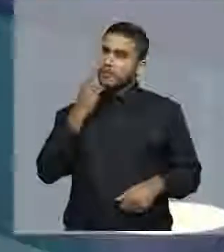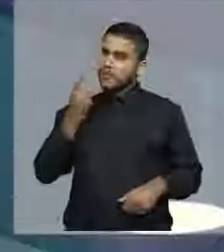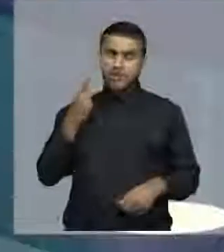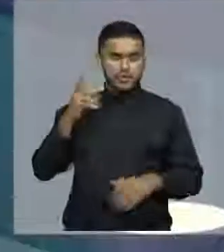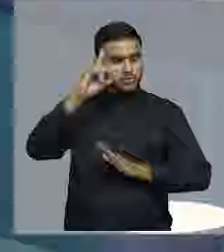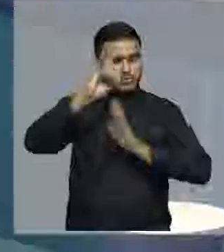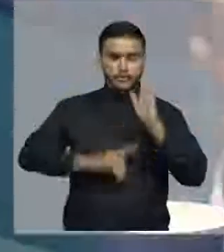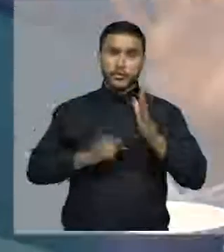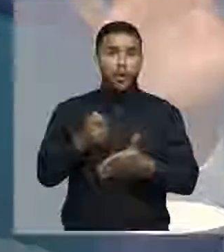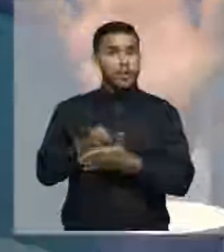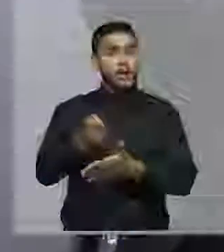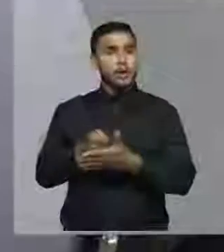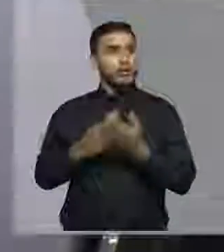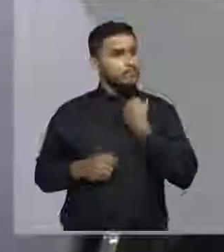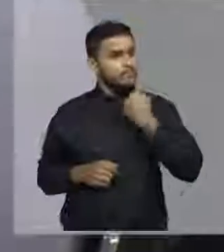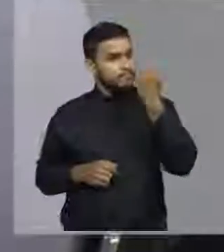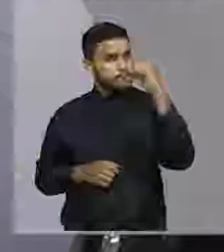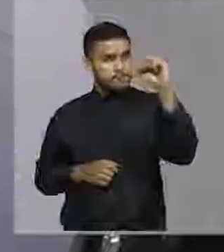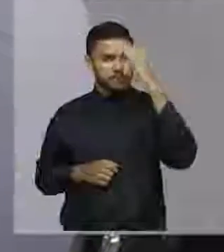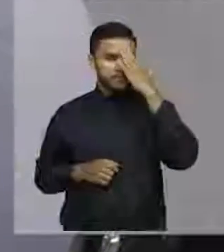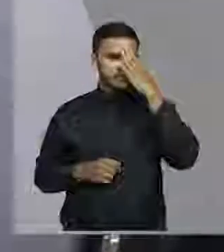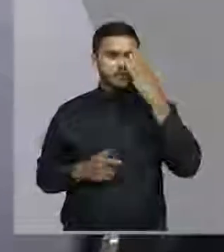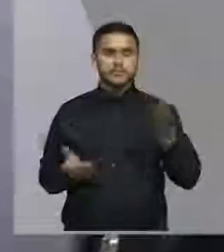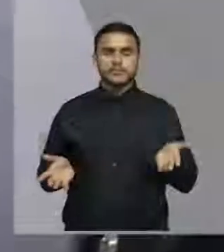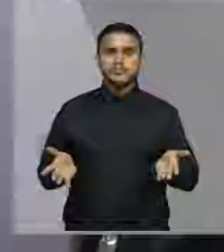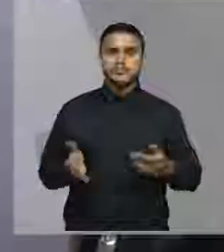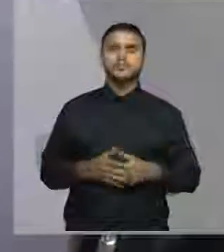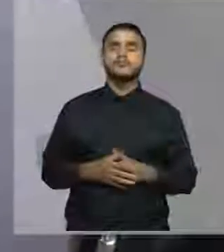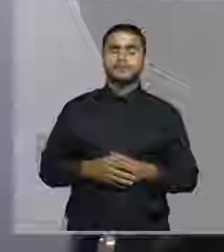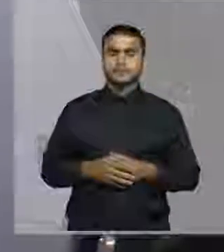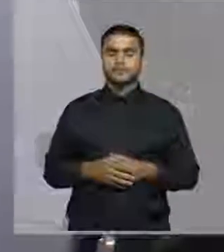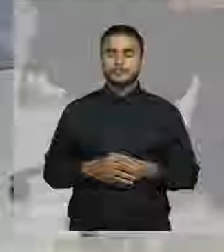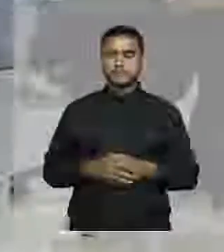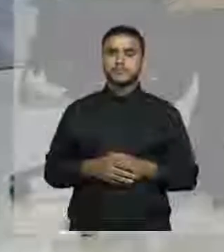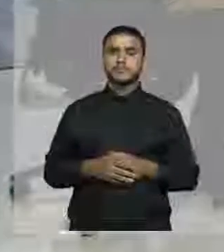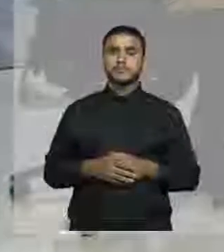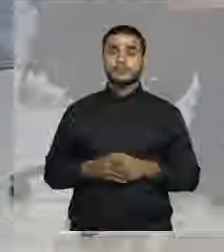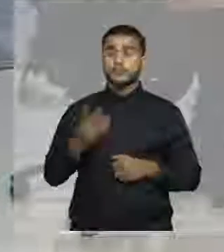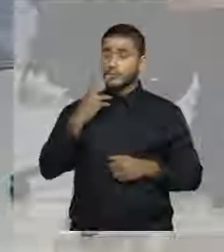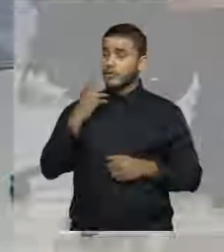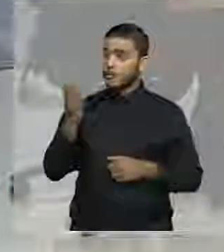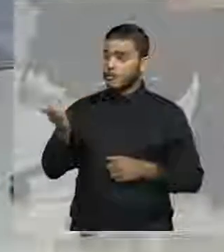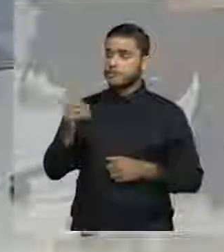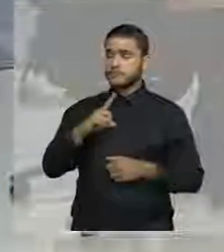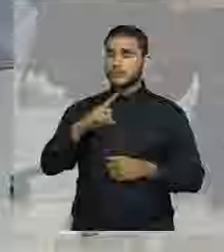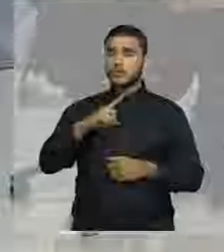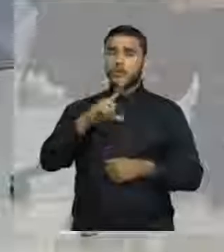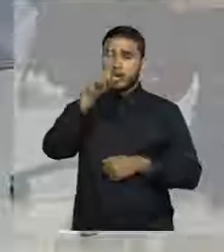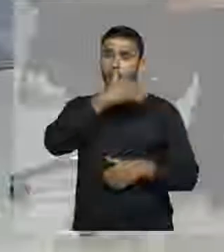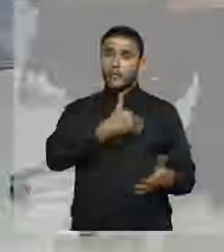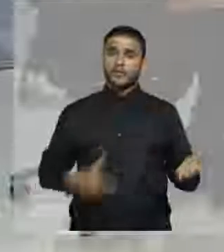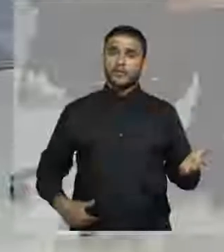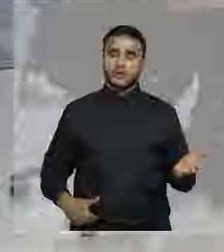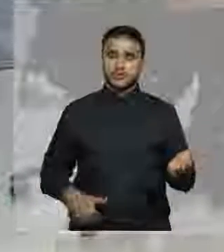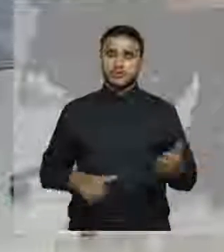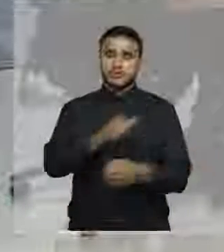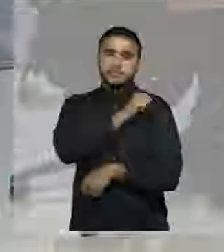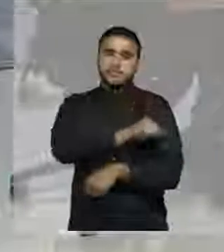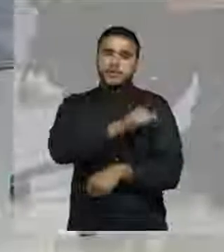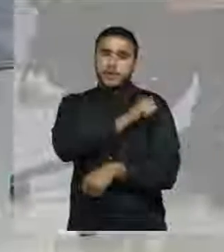rua. Então, isso acho que não precisa de... Aliás, o governador do Rio de Janeiro, tem essa interpretação. Novo, tem essa interpretação.